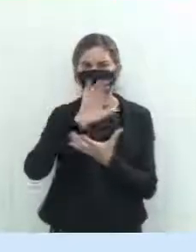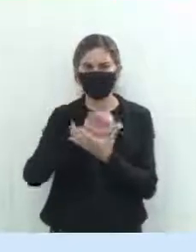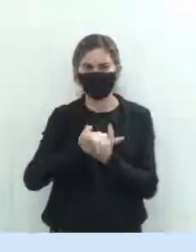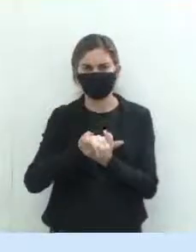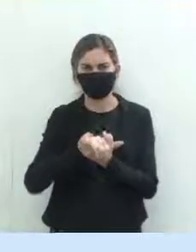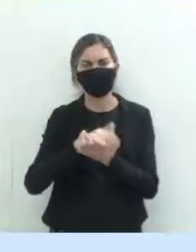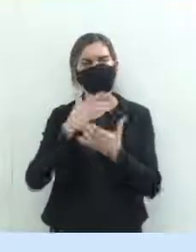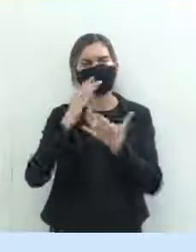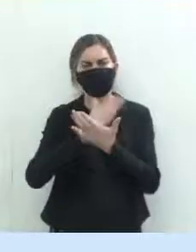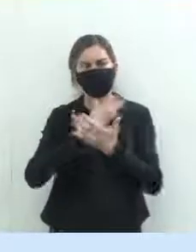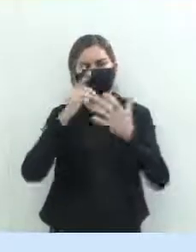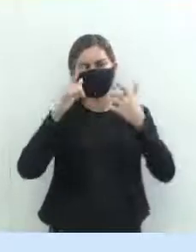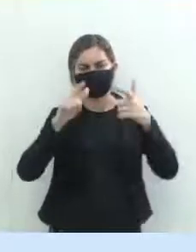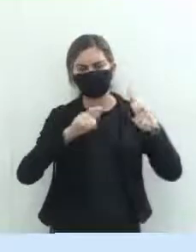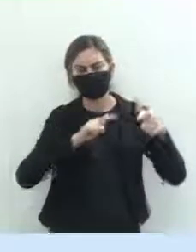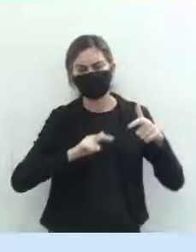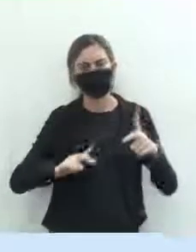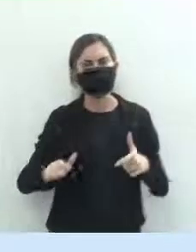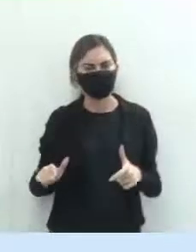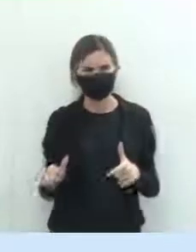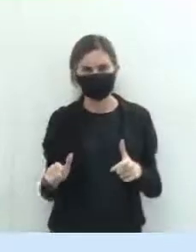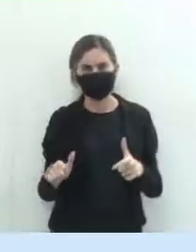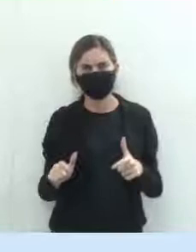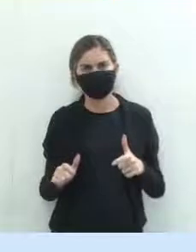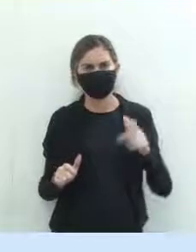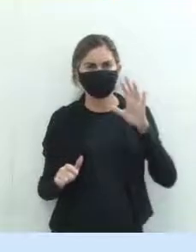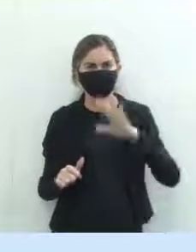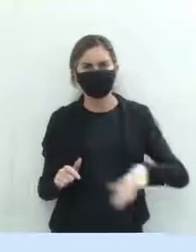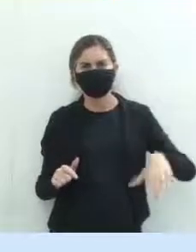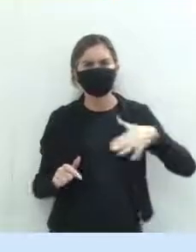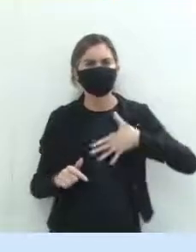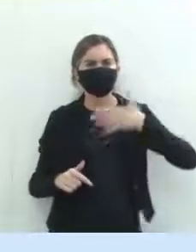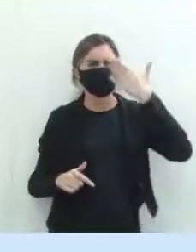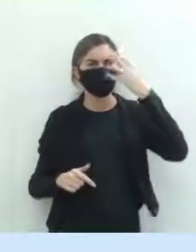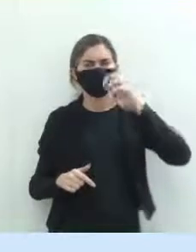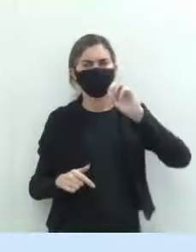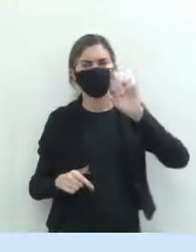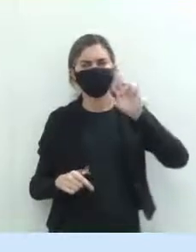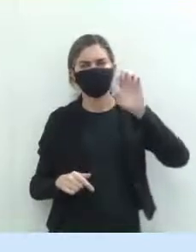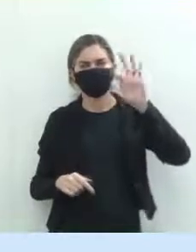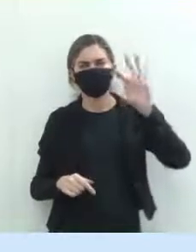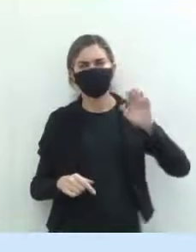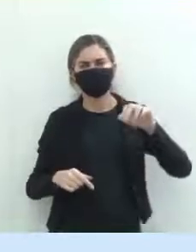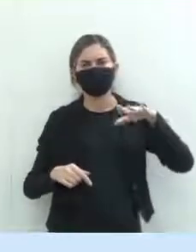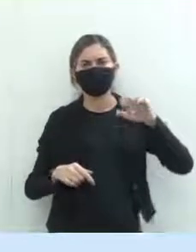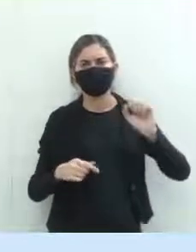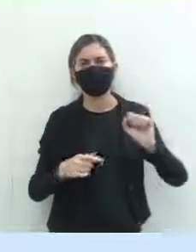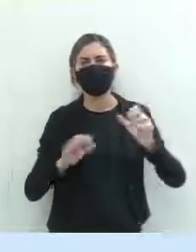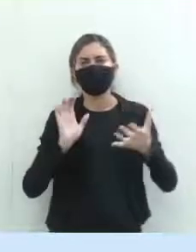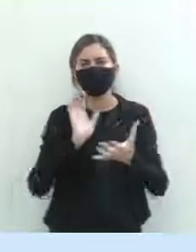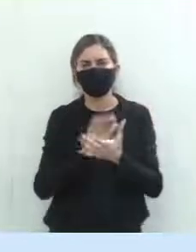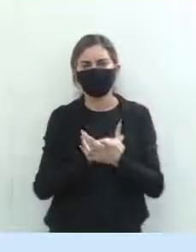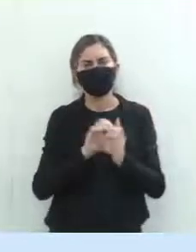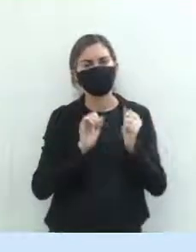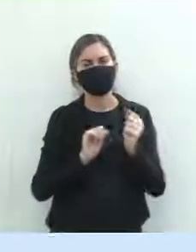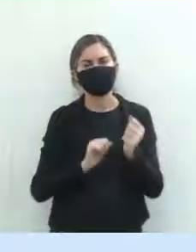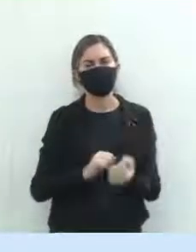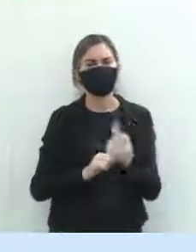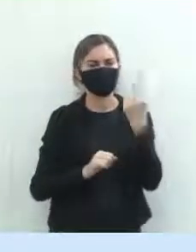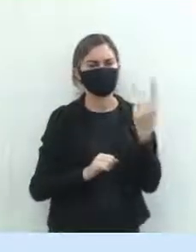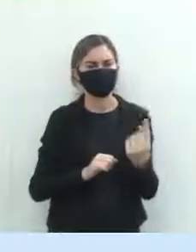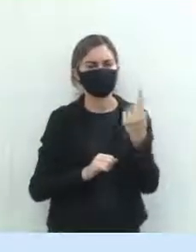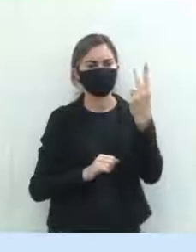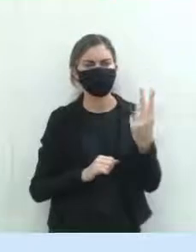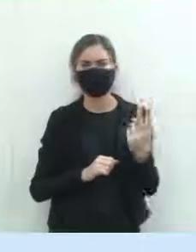algumas regiões, né, ali do Oriente Médio, o casamento ele é poligâmico, ou seja, a poligamia. E